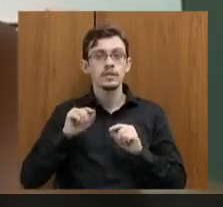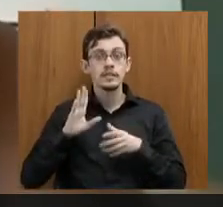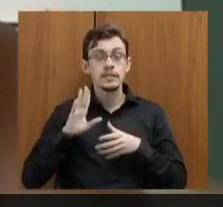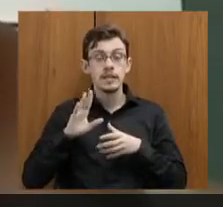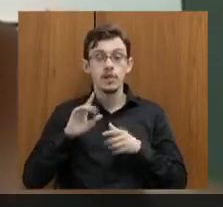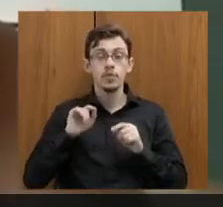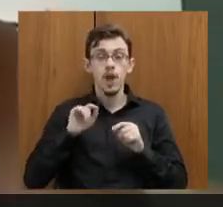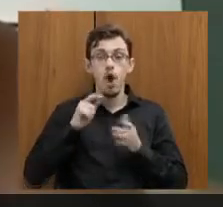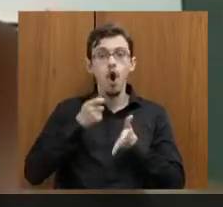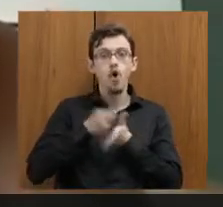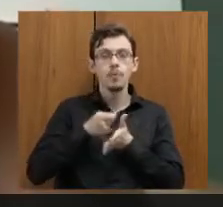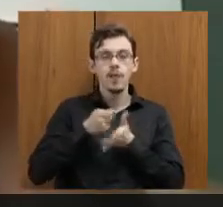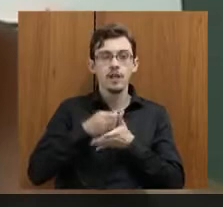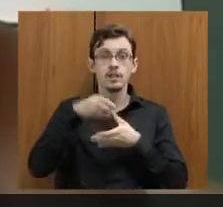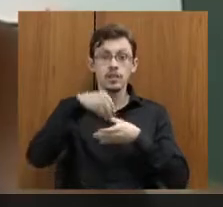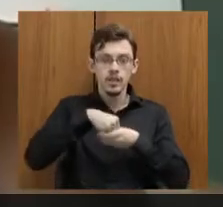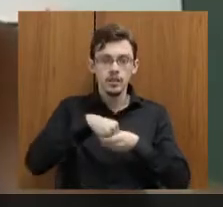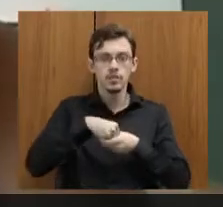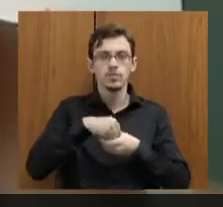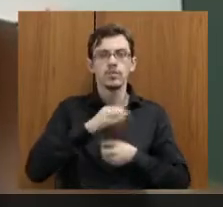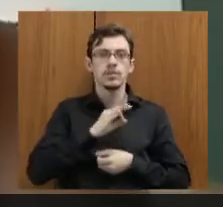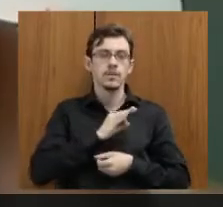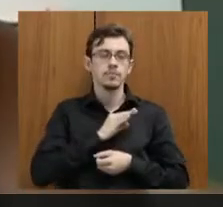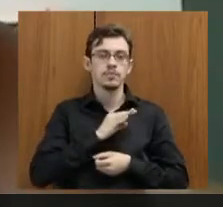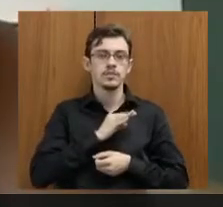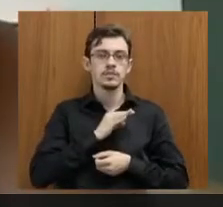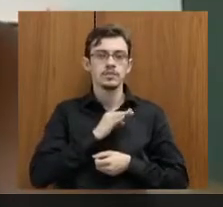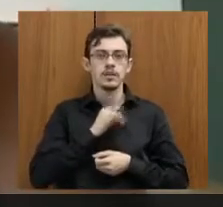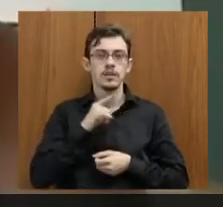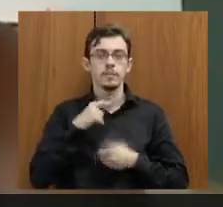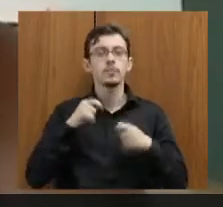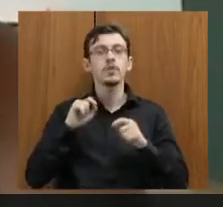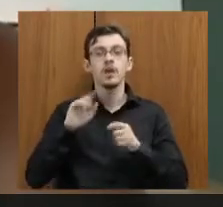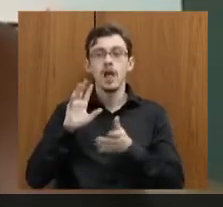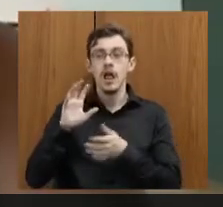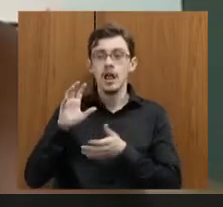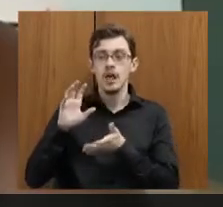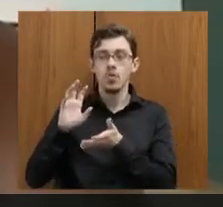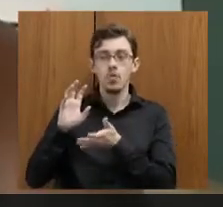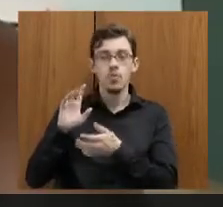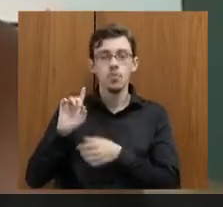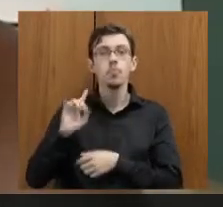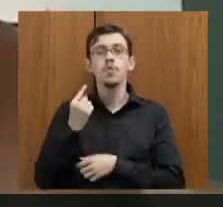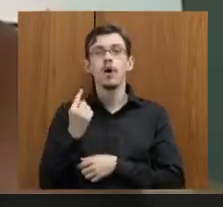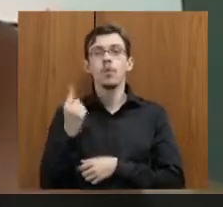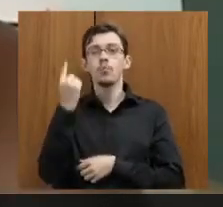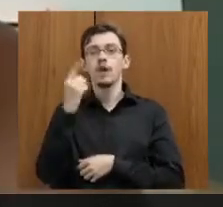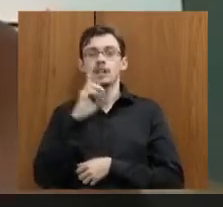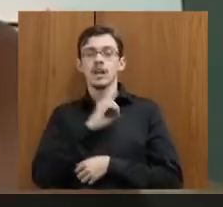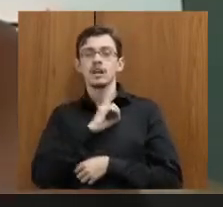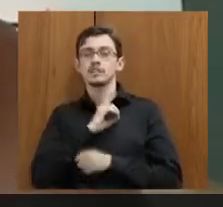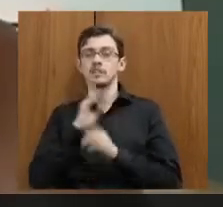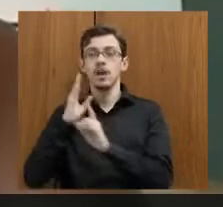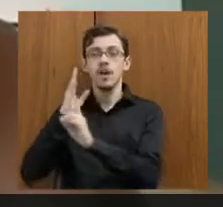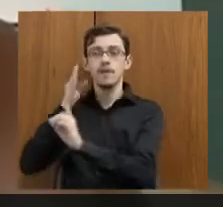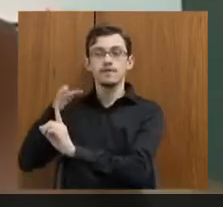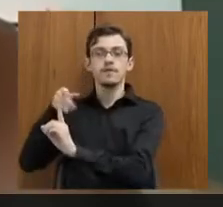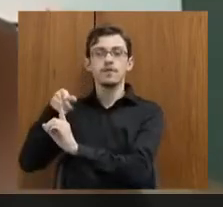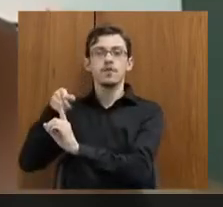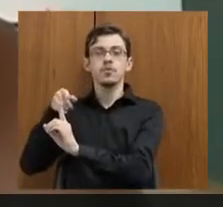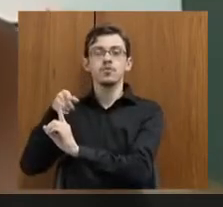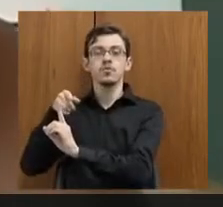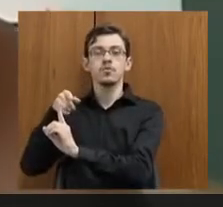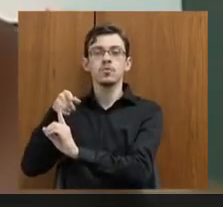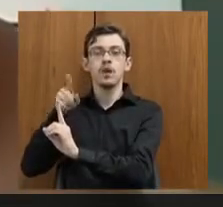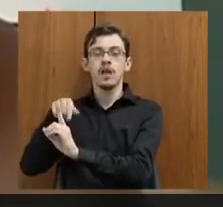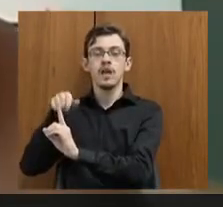estrutura das polícias civis a criação de uma delegacia especializada de combate racismo intolerância religiosa uma resistência